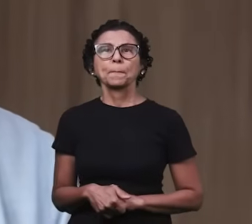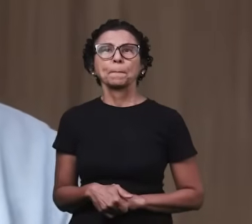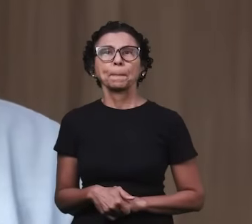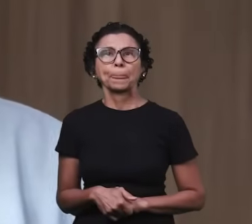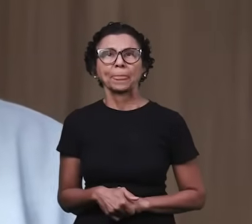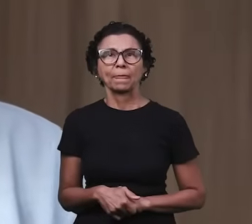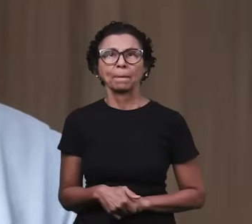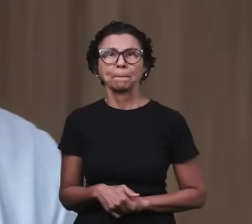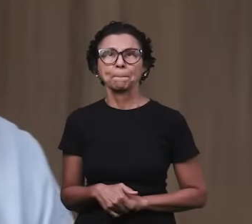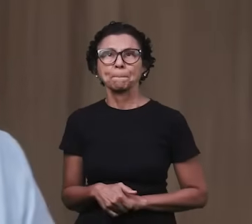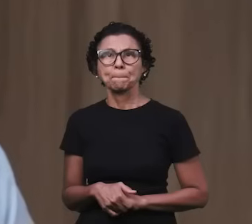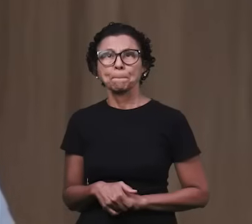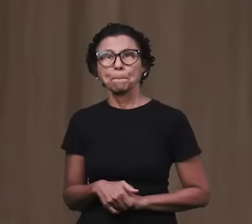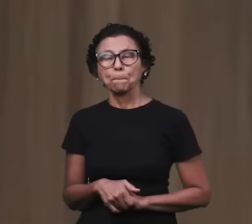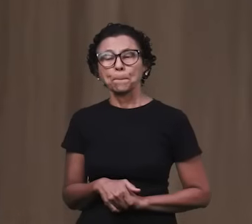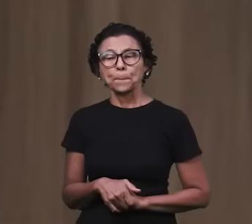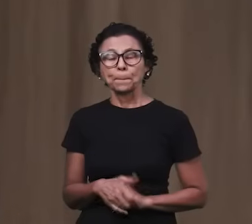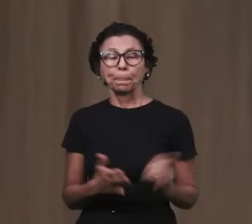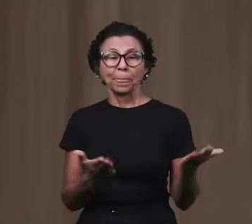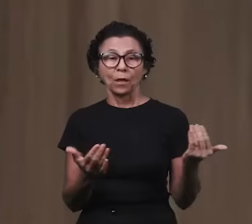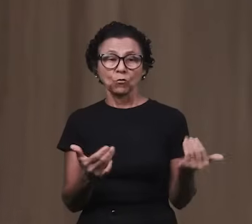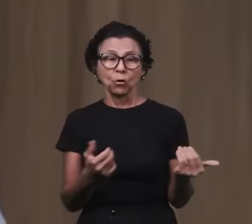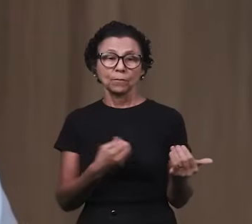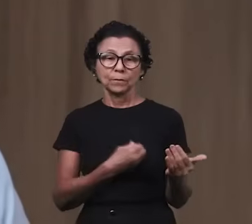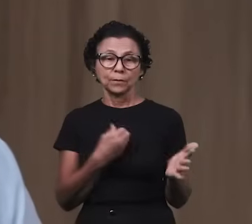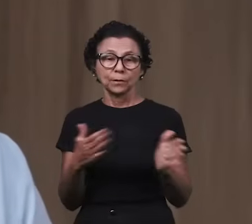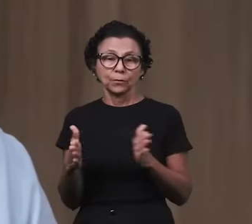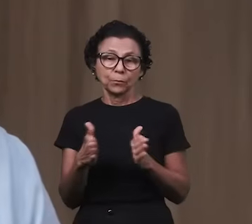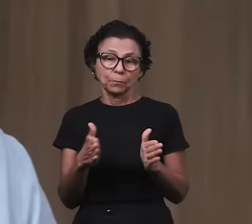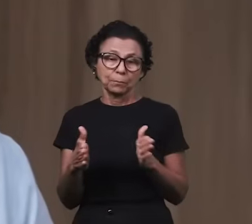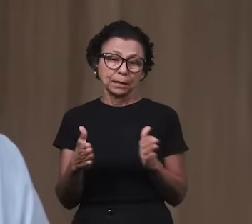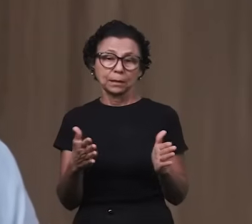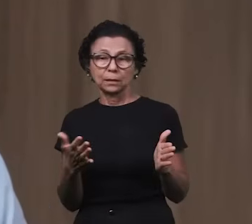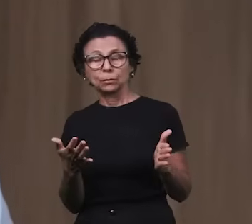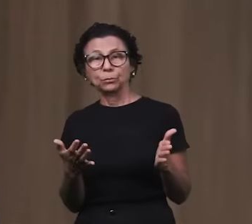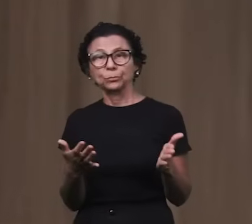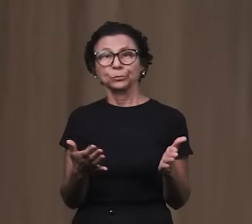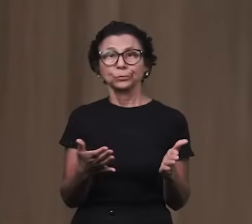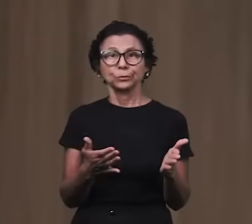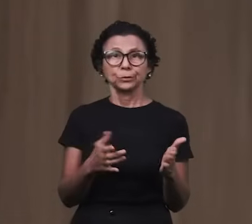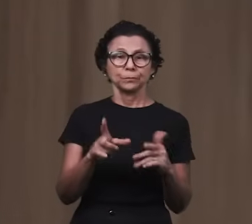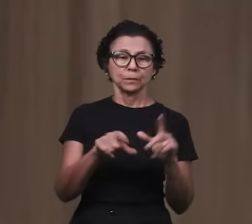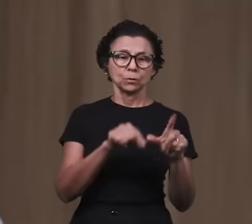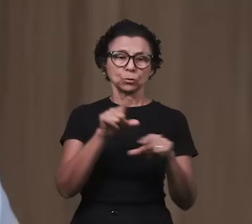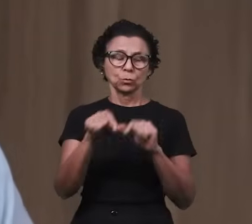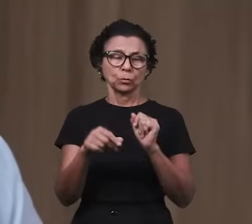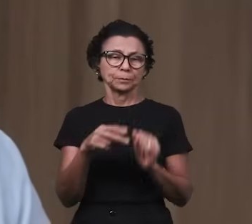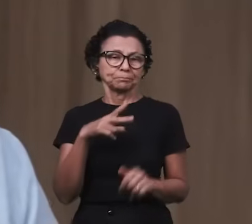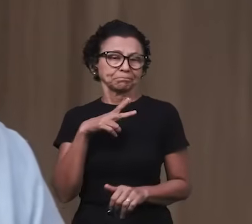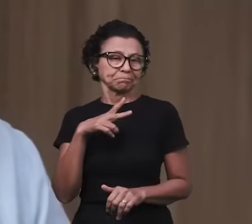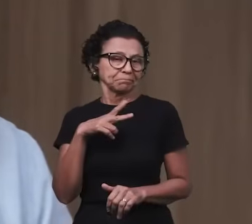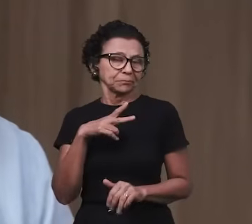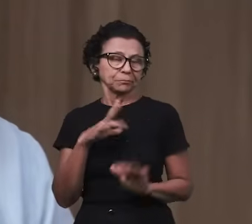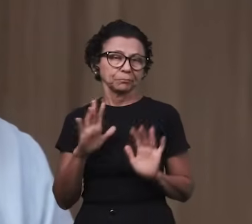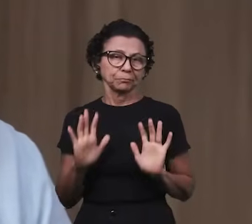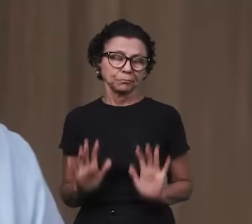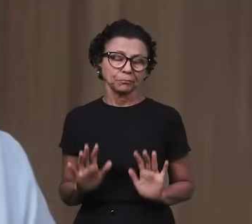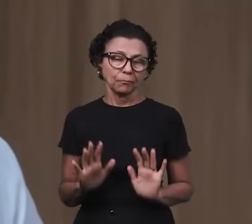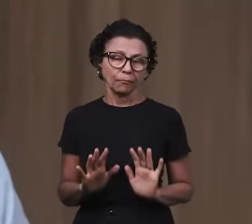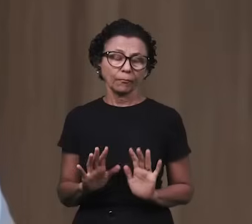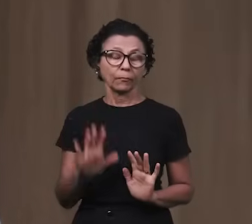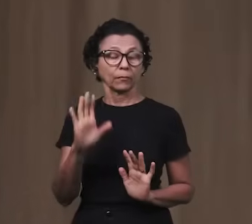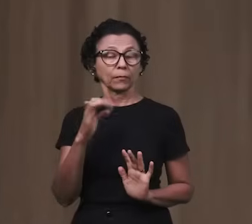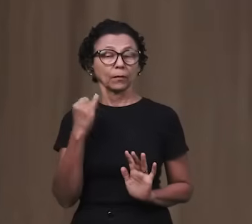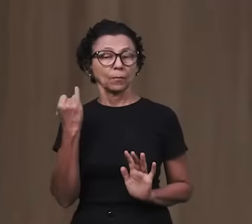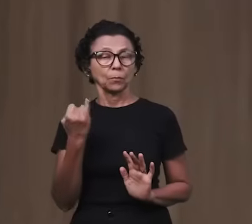nós estamos numa etapa da vida que nós começamos a escolher, ter as nossas escolhas individuais. Então, é importante